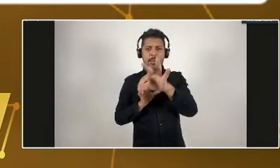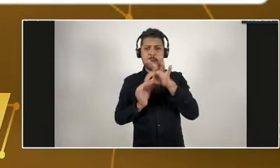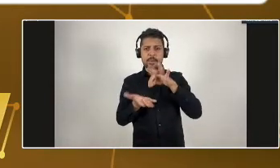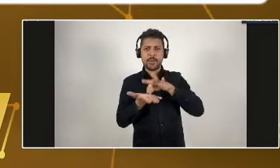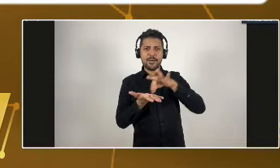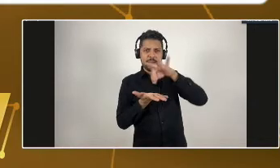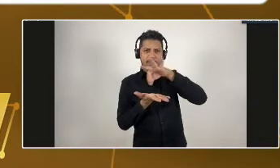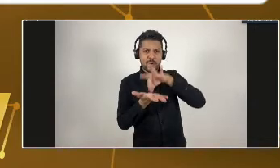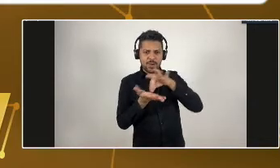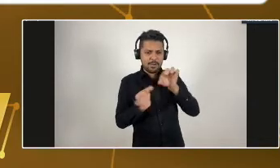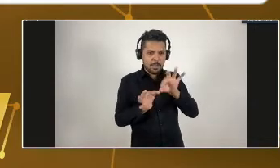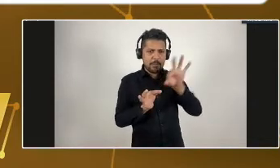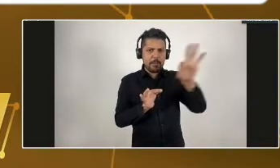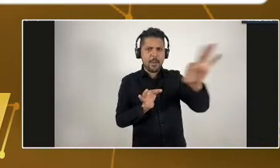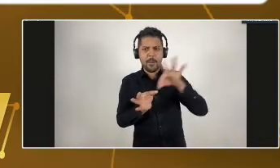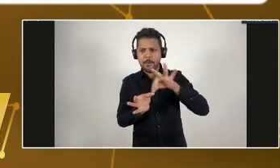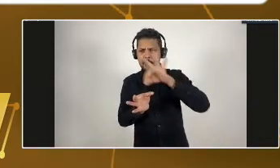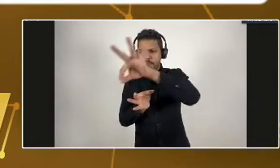mostre algumas